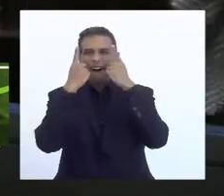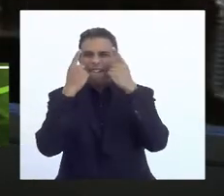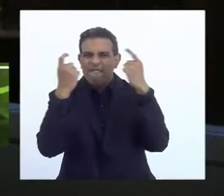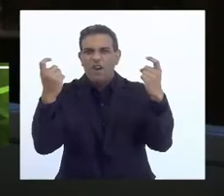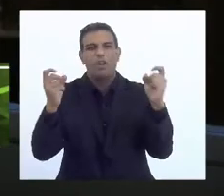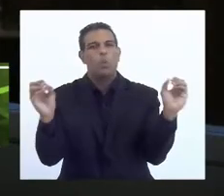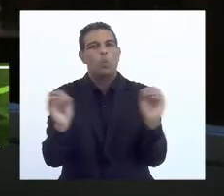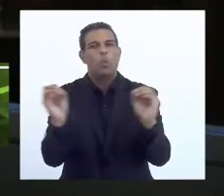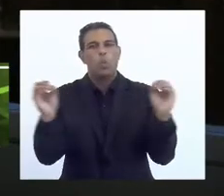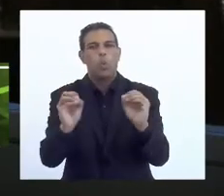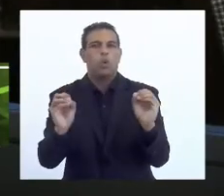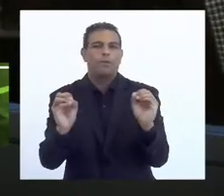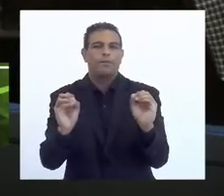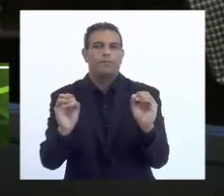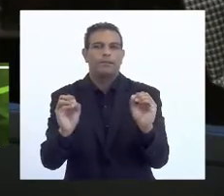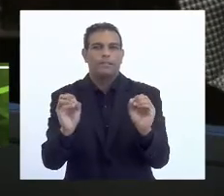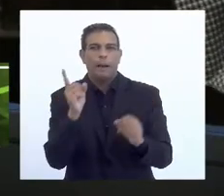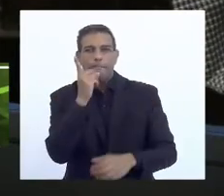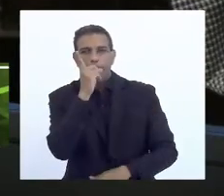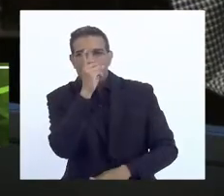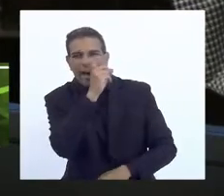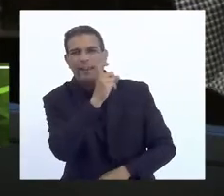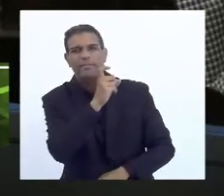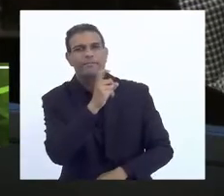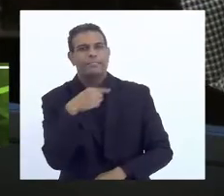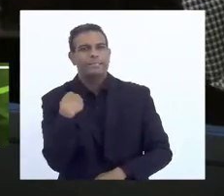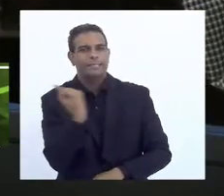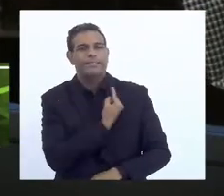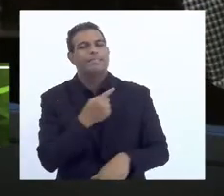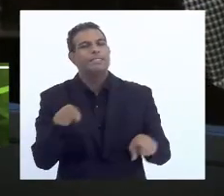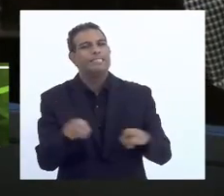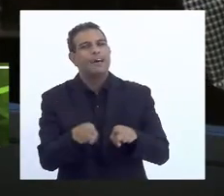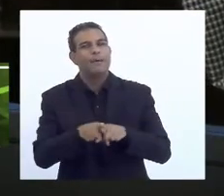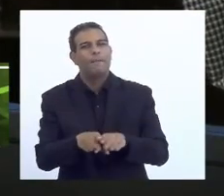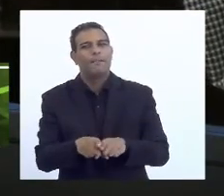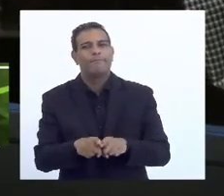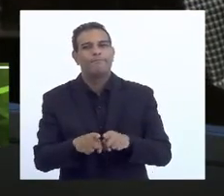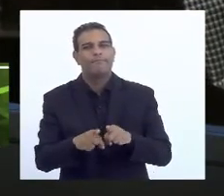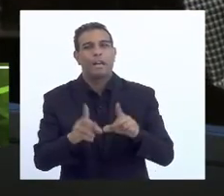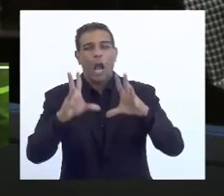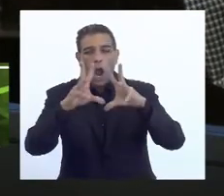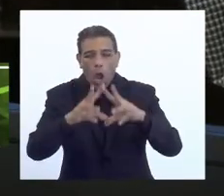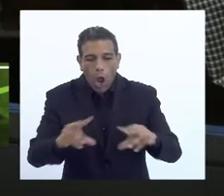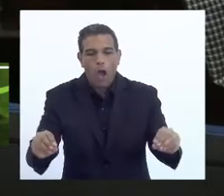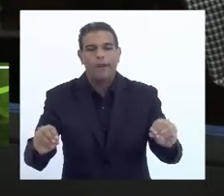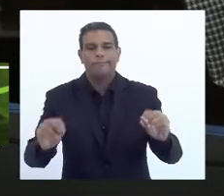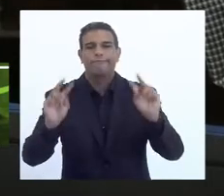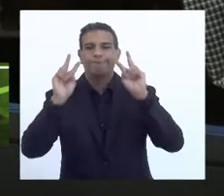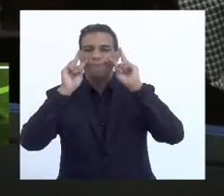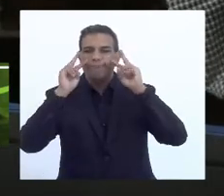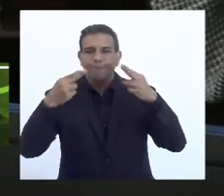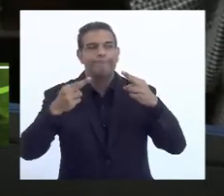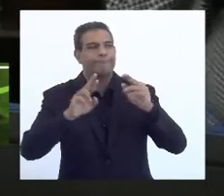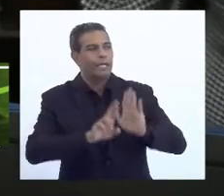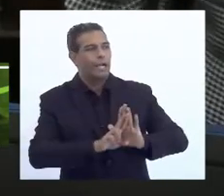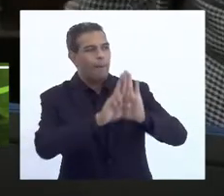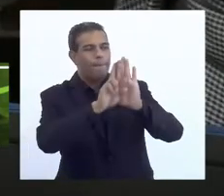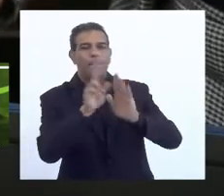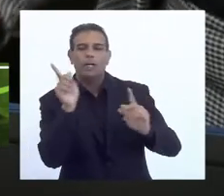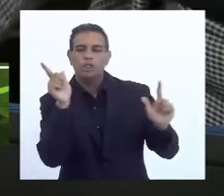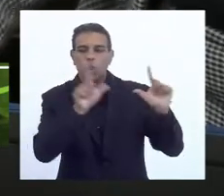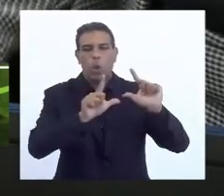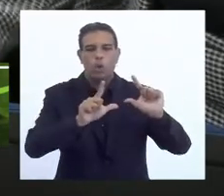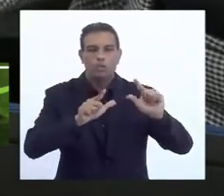tente invisibilizar, e não só isso, acabar com a possibilidade dessas mulheres se manterem